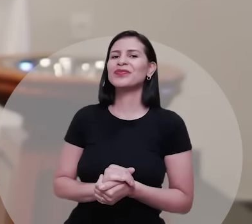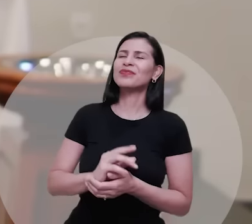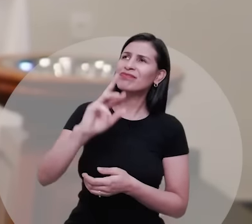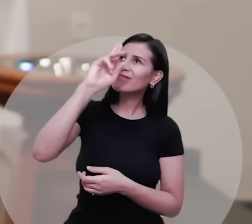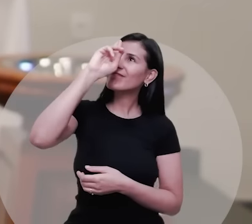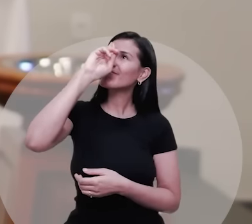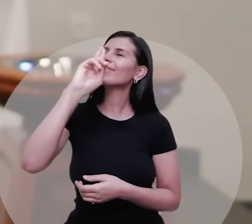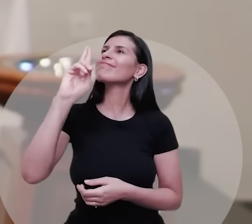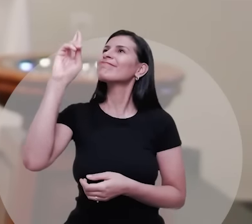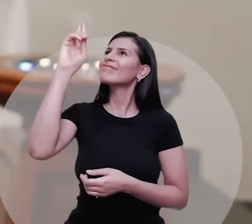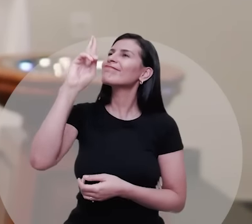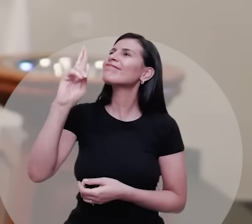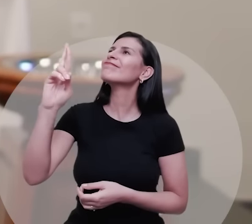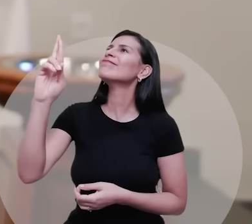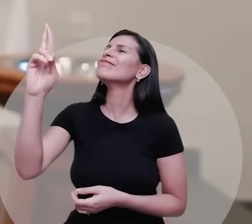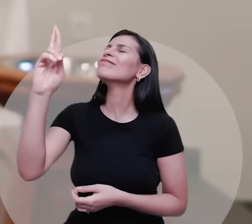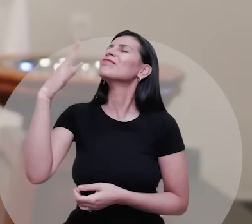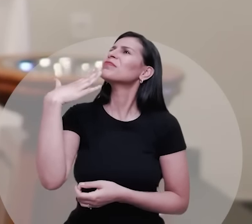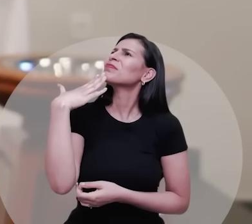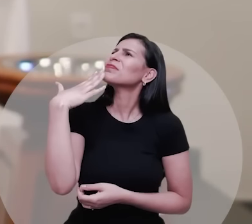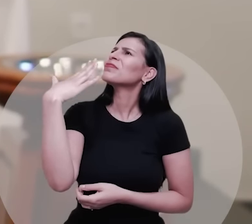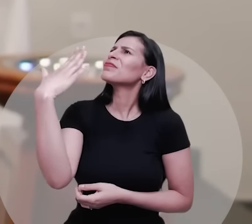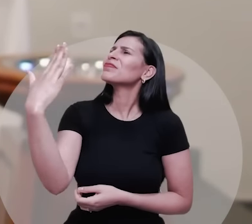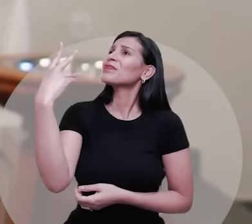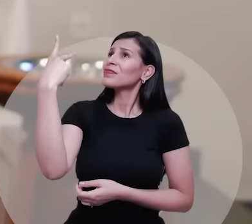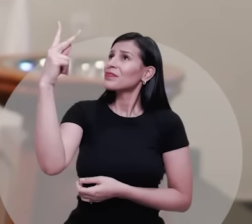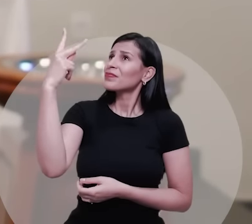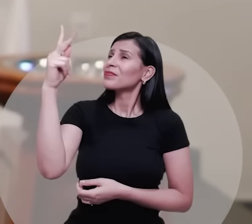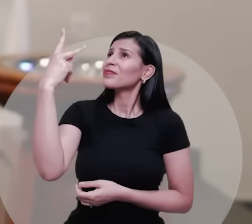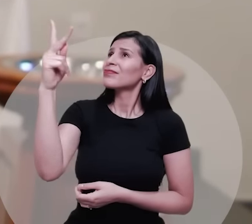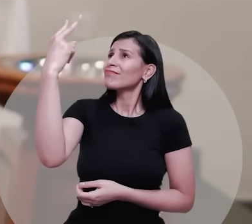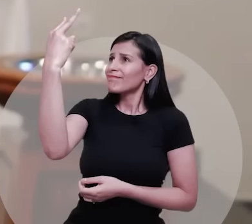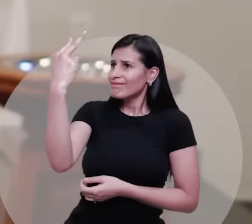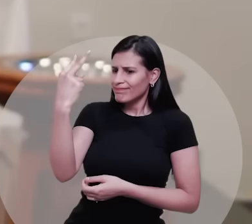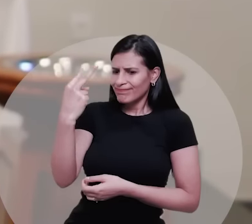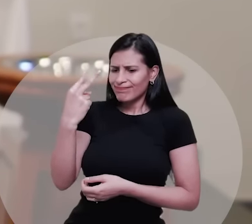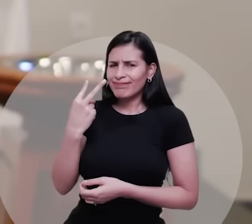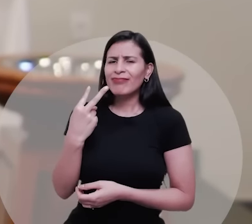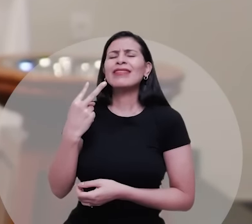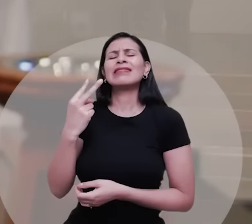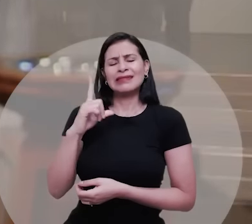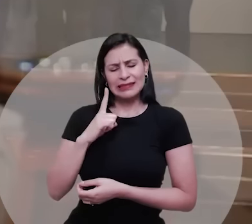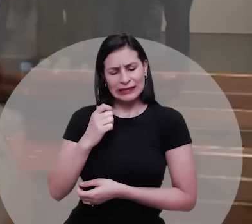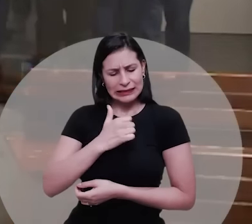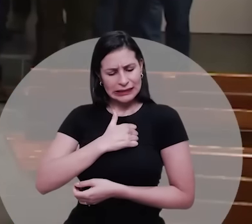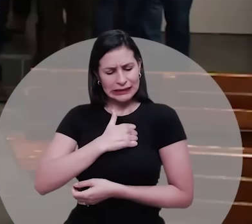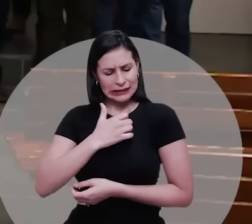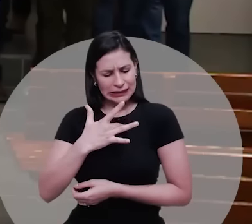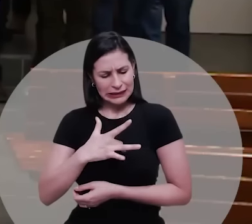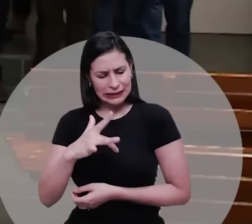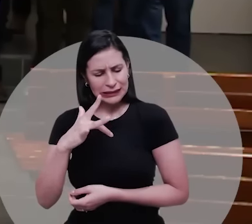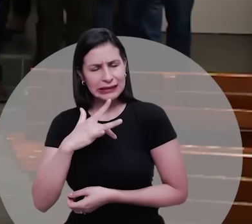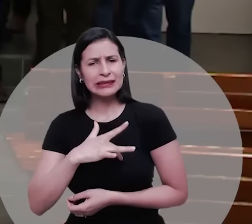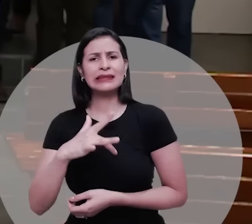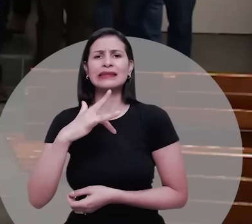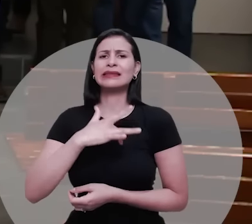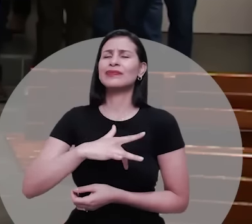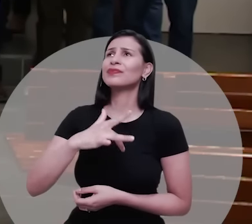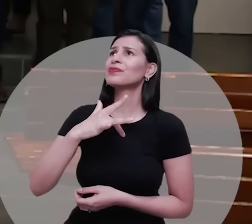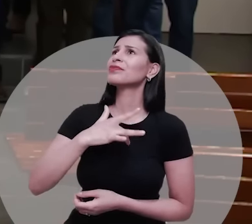pecado. Em humildade e confiança, confessamos os nossos pecados cantando.